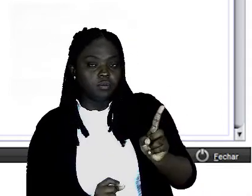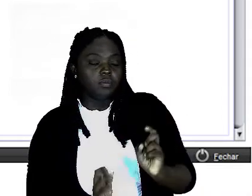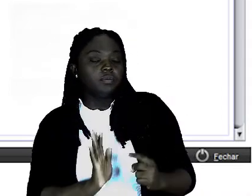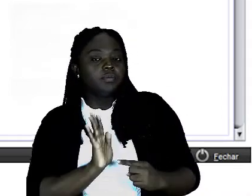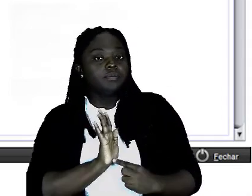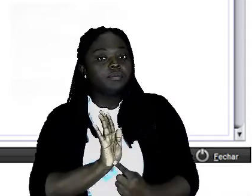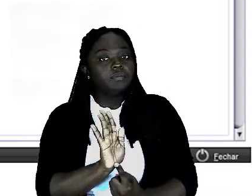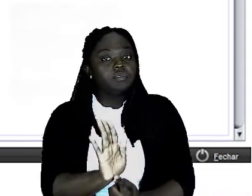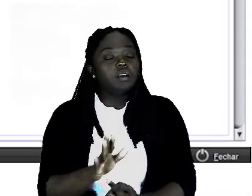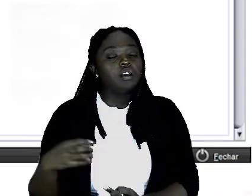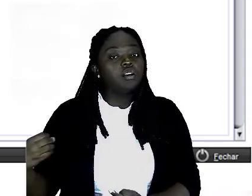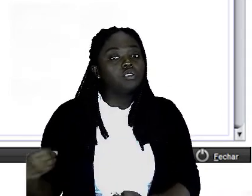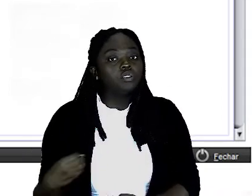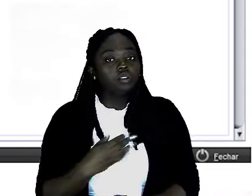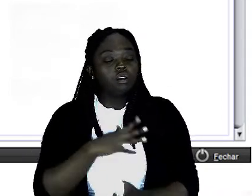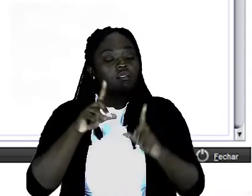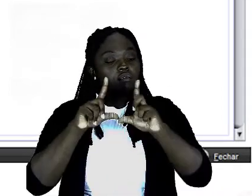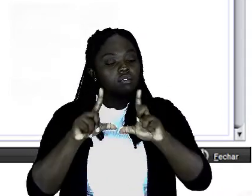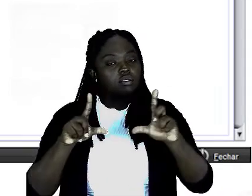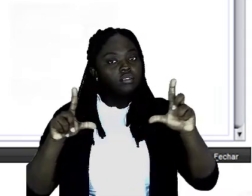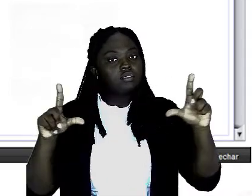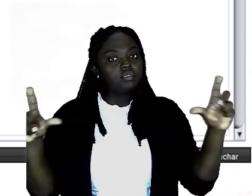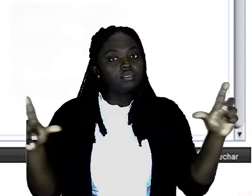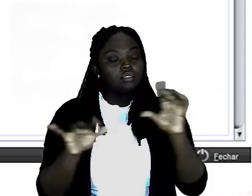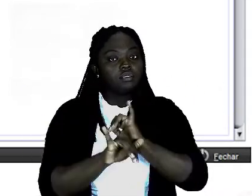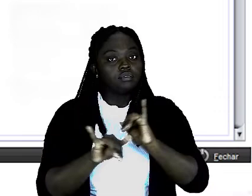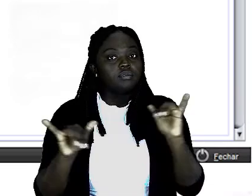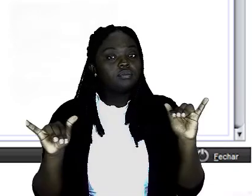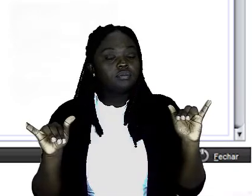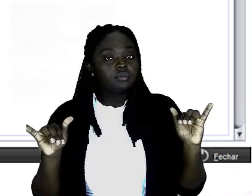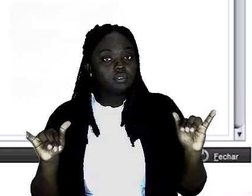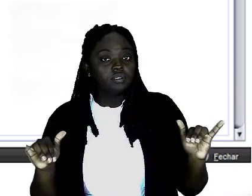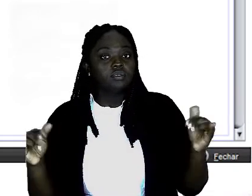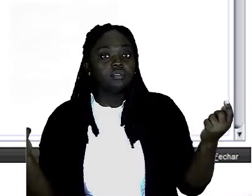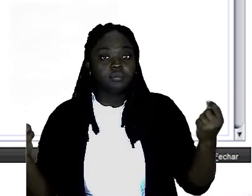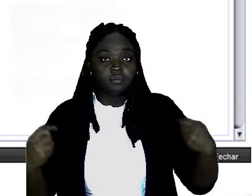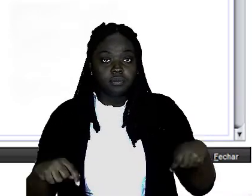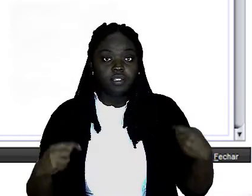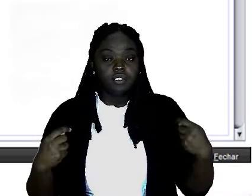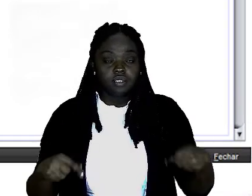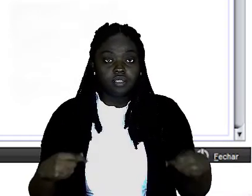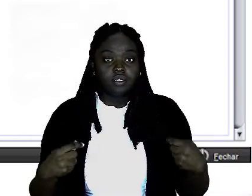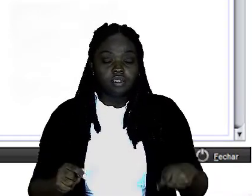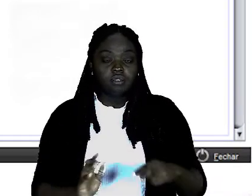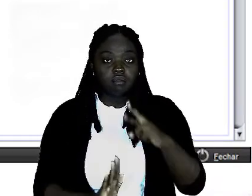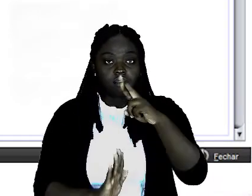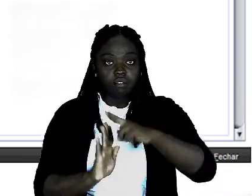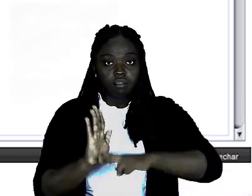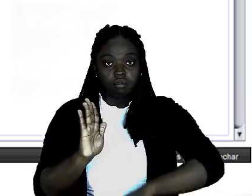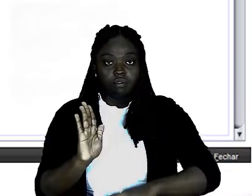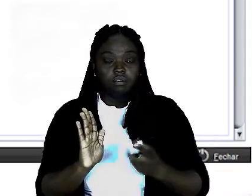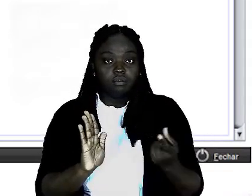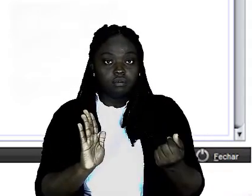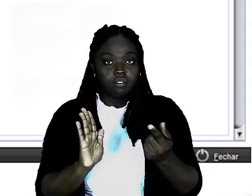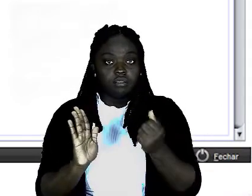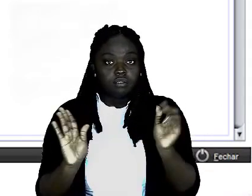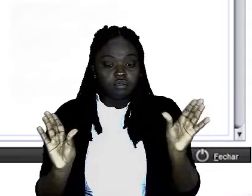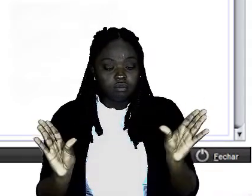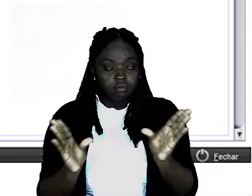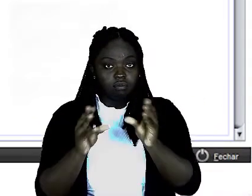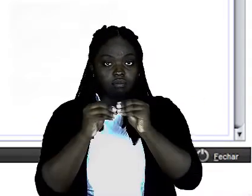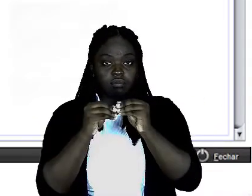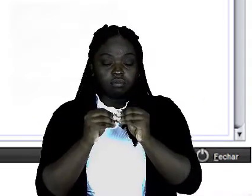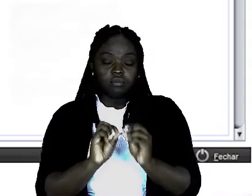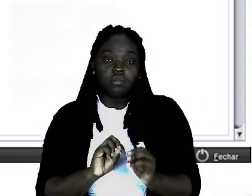apresentada nova tela informando que será necessário fechar o relatório financeiro ou